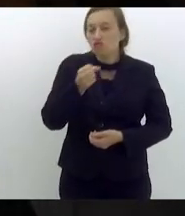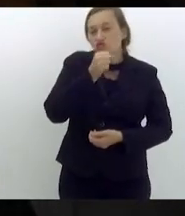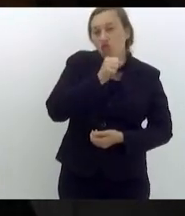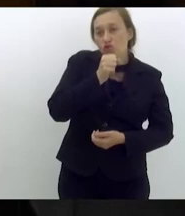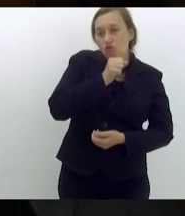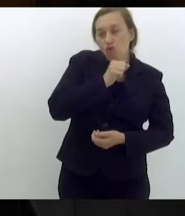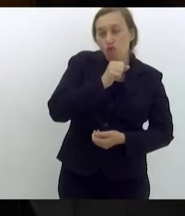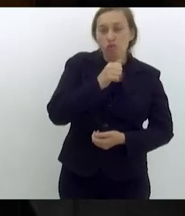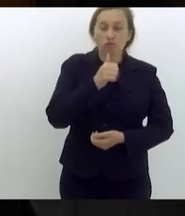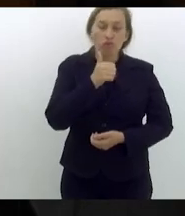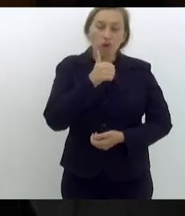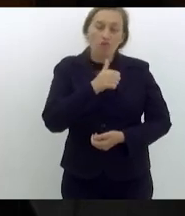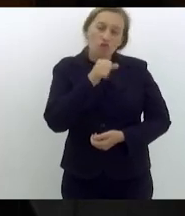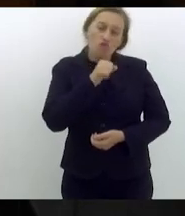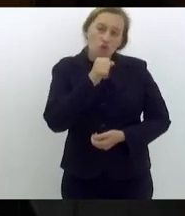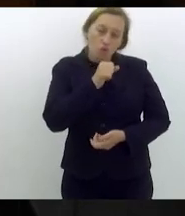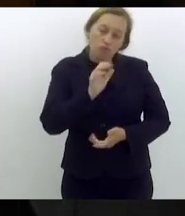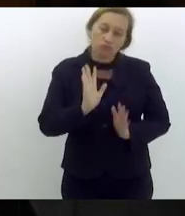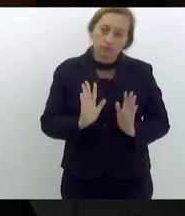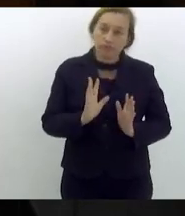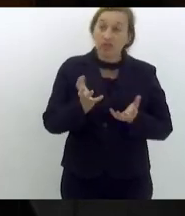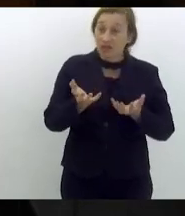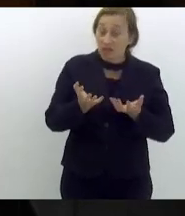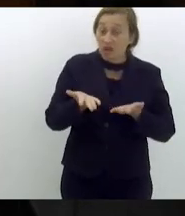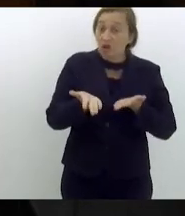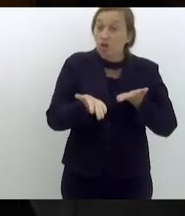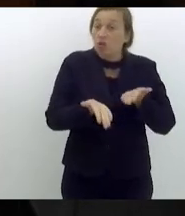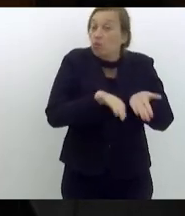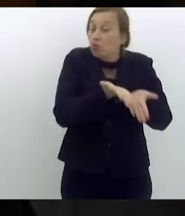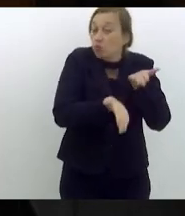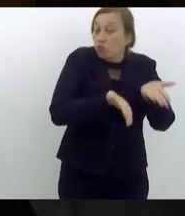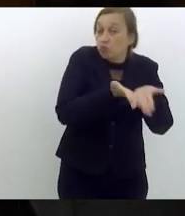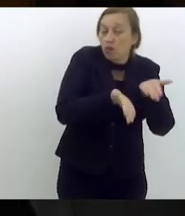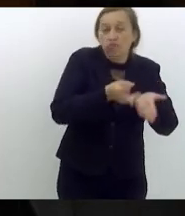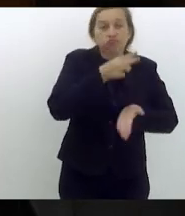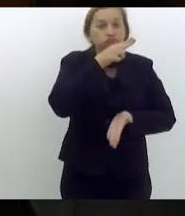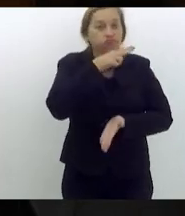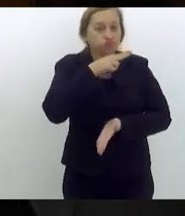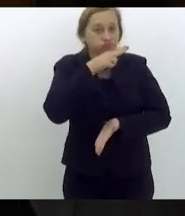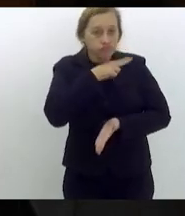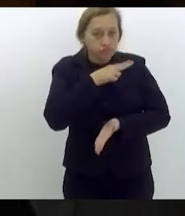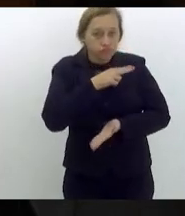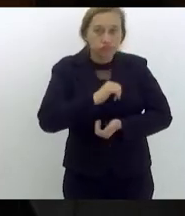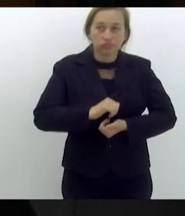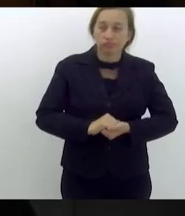avô ao avó que quer cuidar dos seus netos